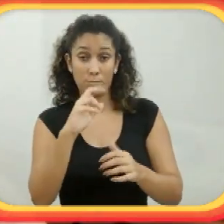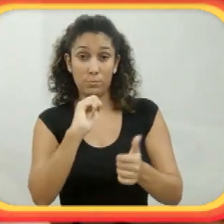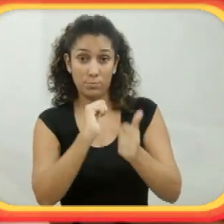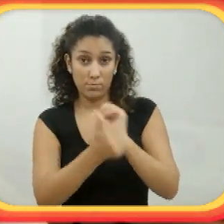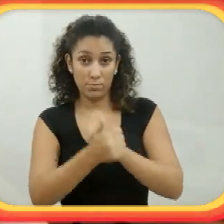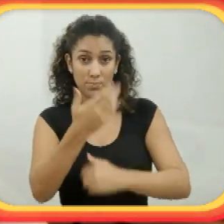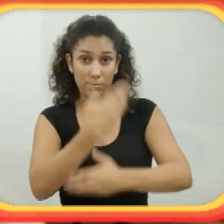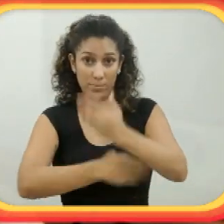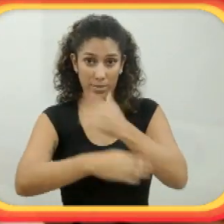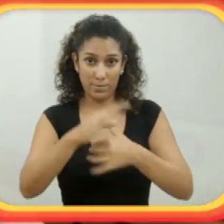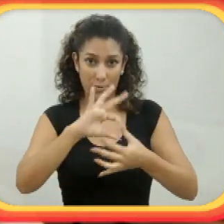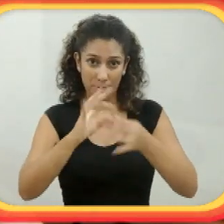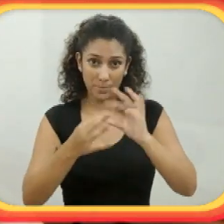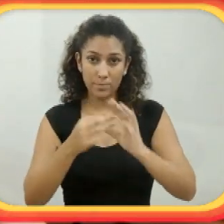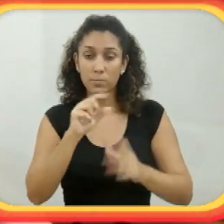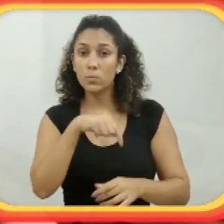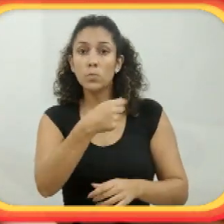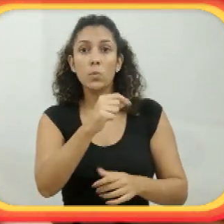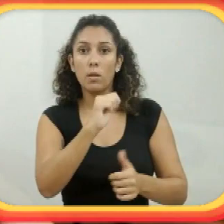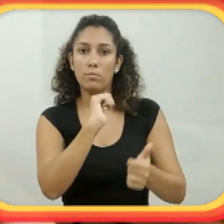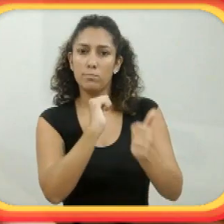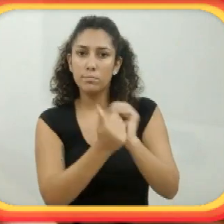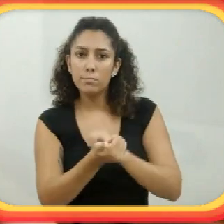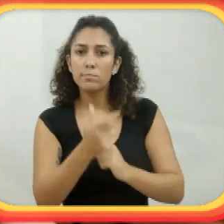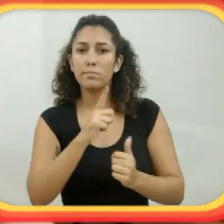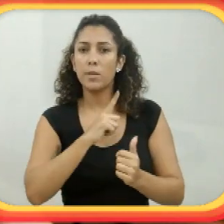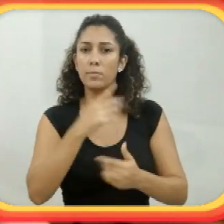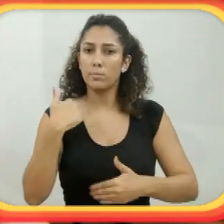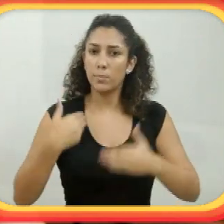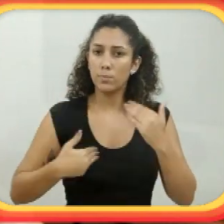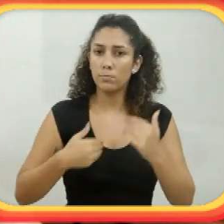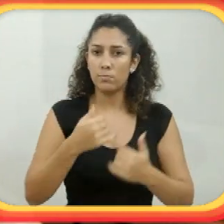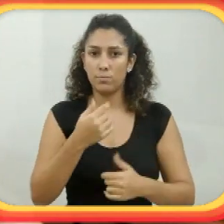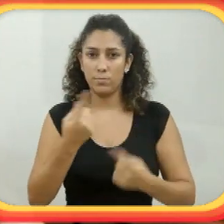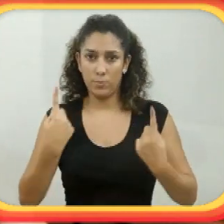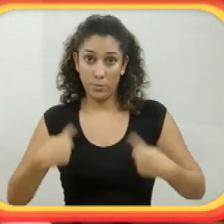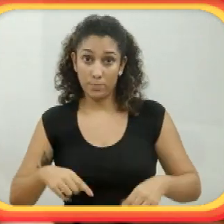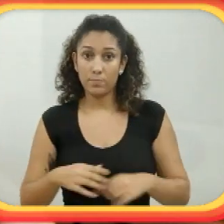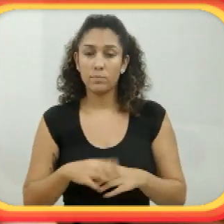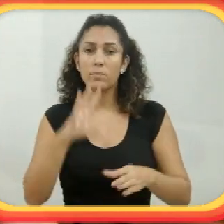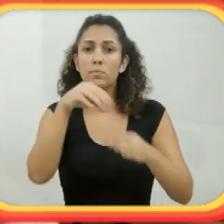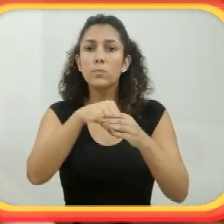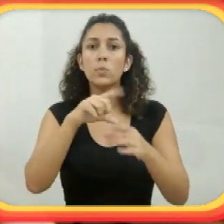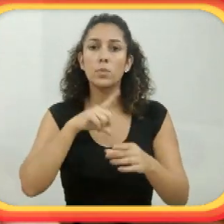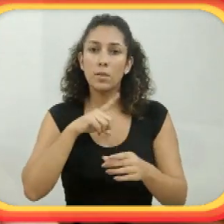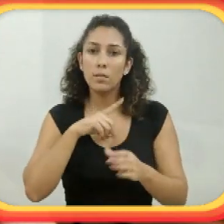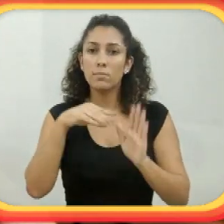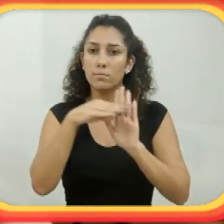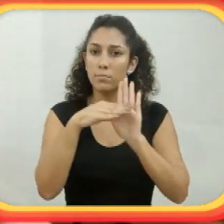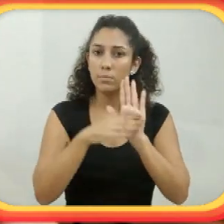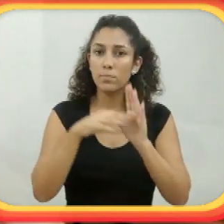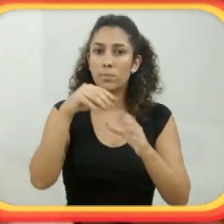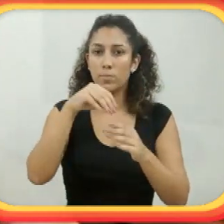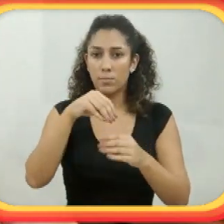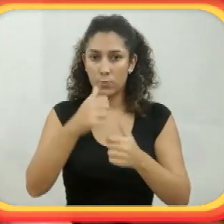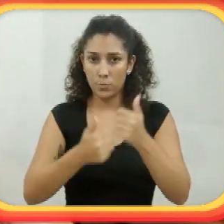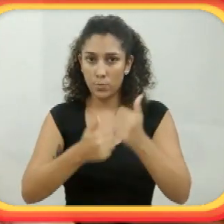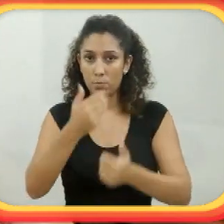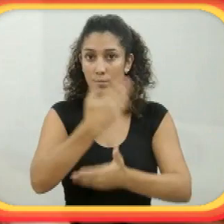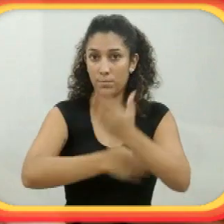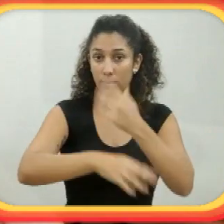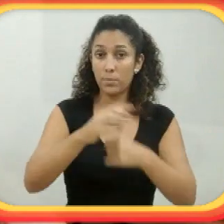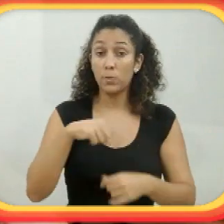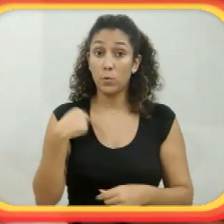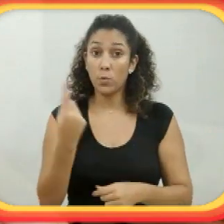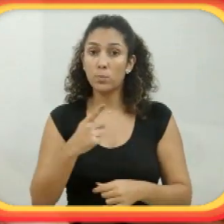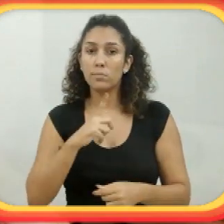de esportes paralímpicos aqueles esportes ou aquelas modalidades que fazem parte do programa dos